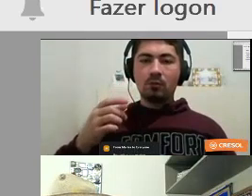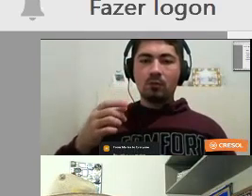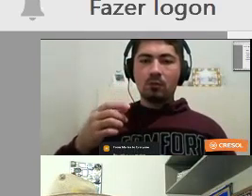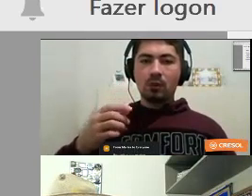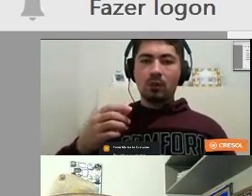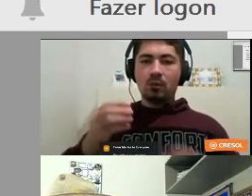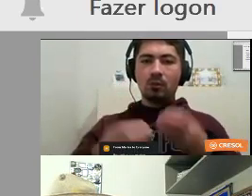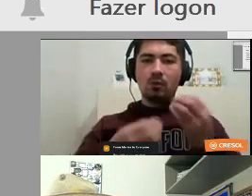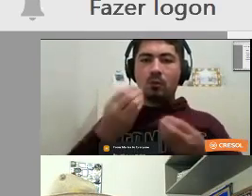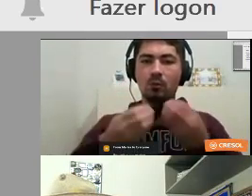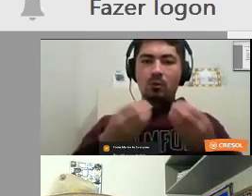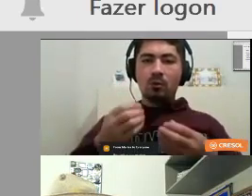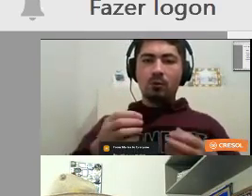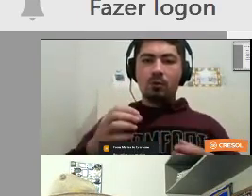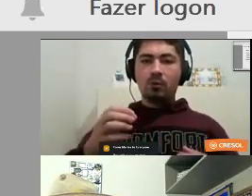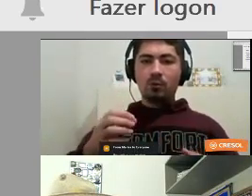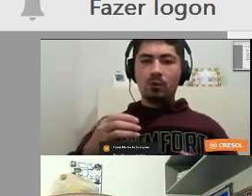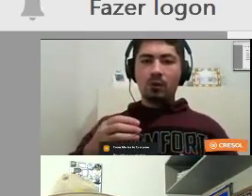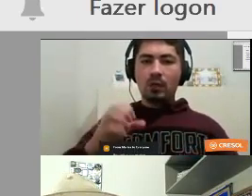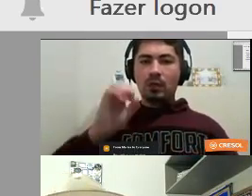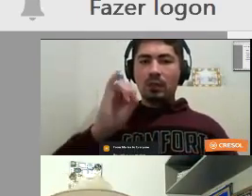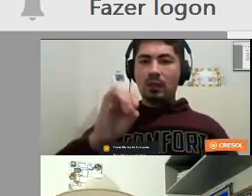Sudeste Asiático como livre da polio.